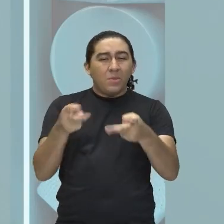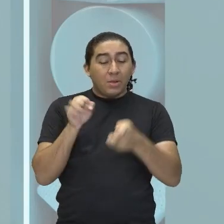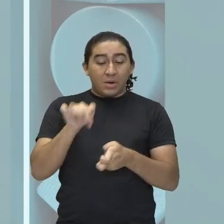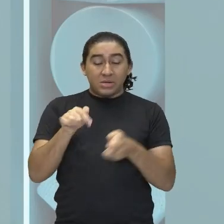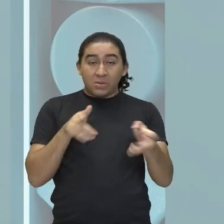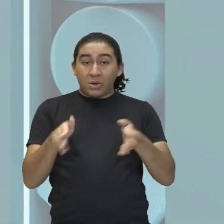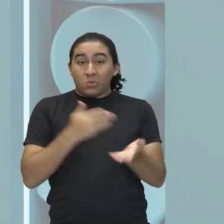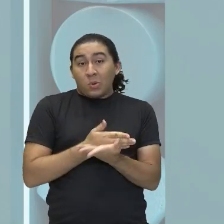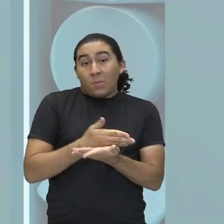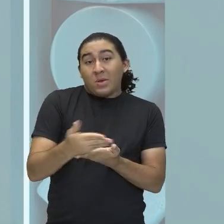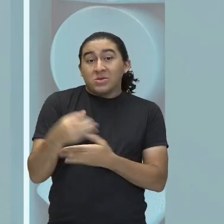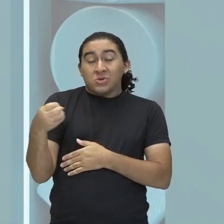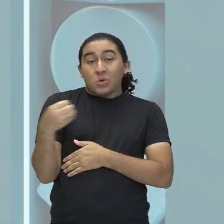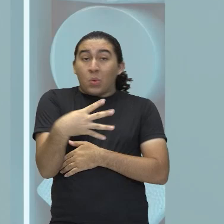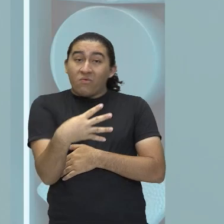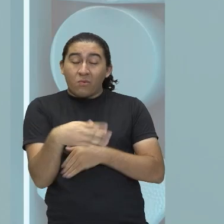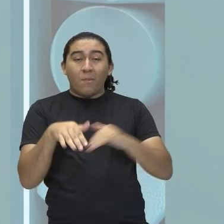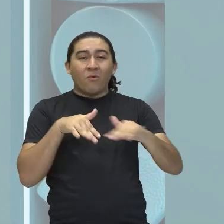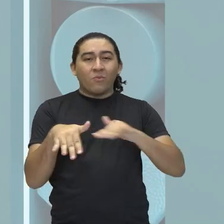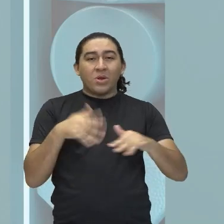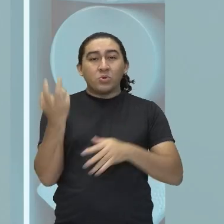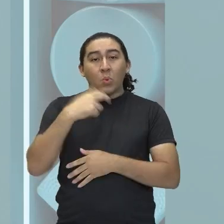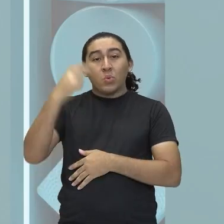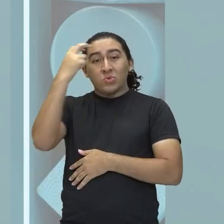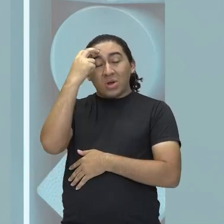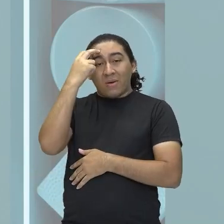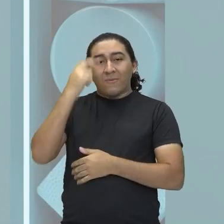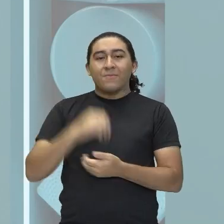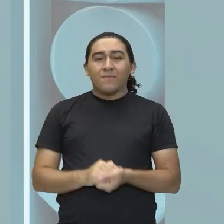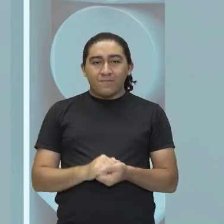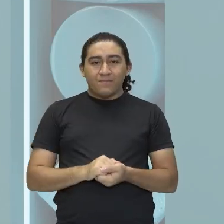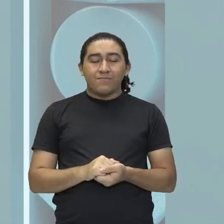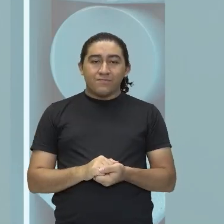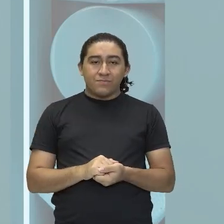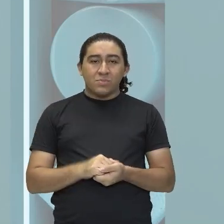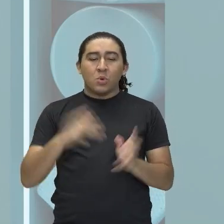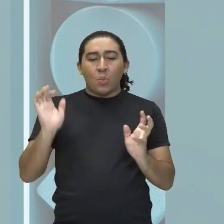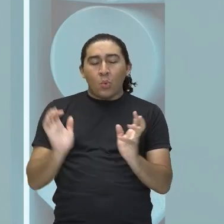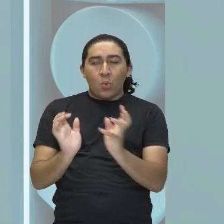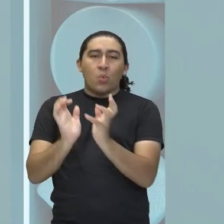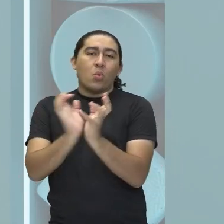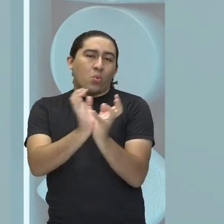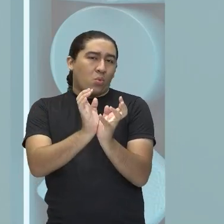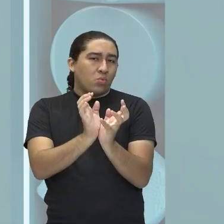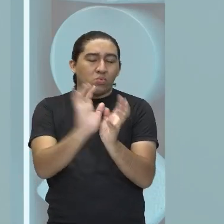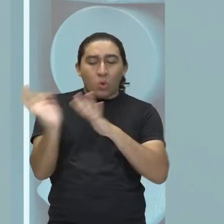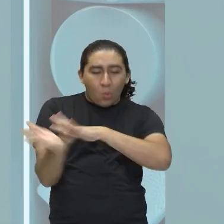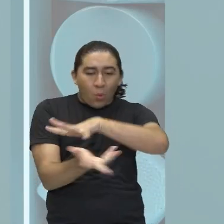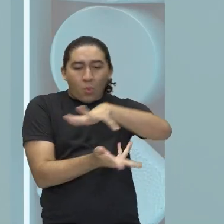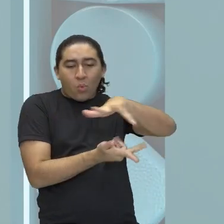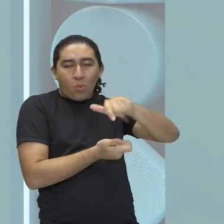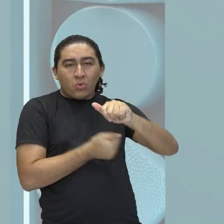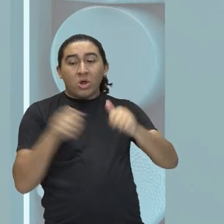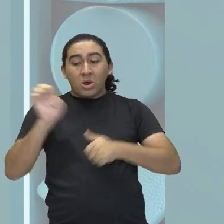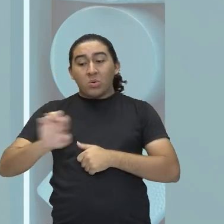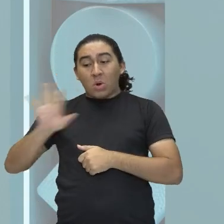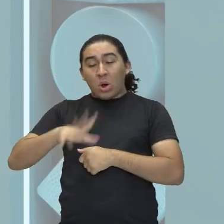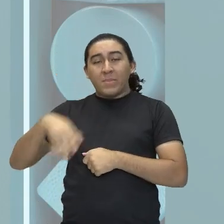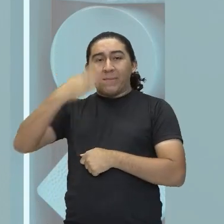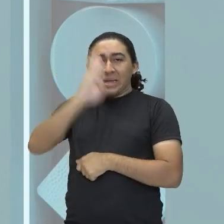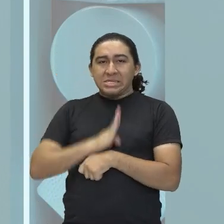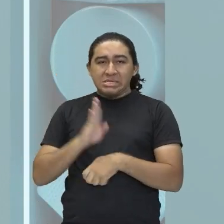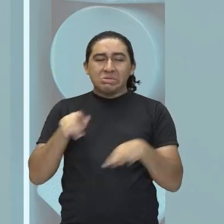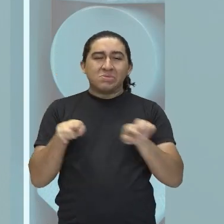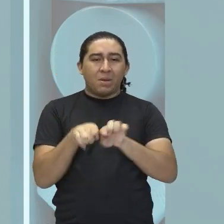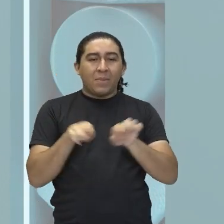período começaram a surgir movimentos culturais no mundo, na Europa, aqui no Brasil também, certo? No